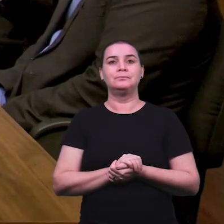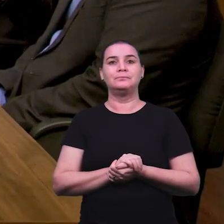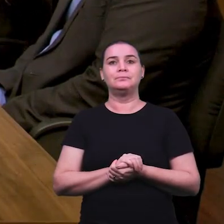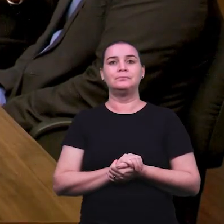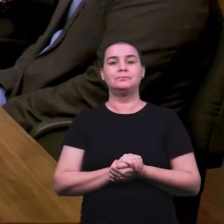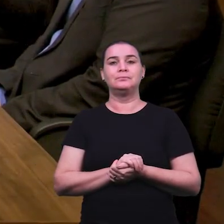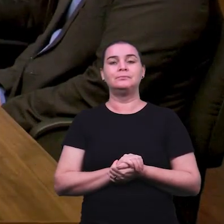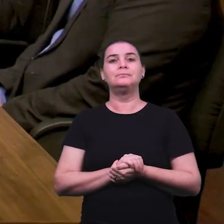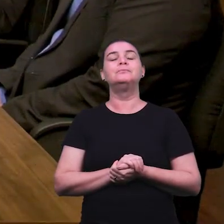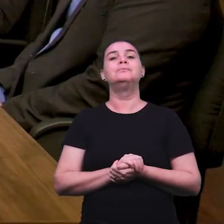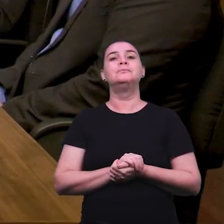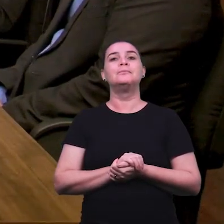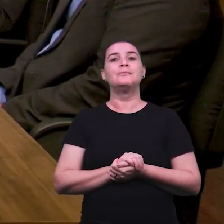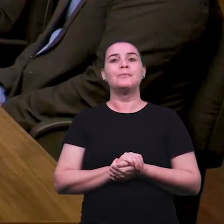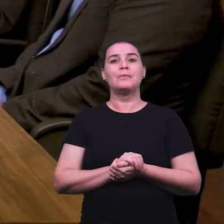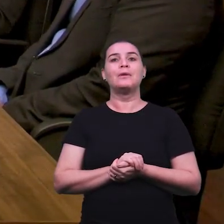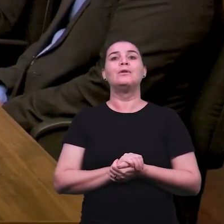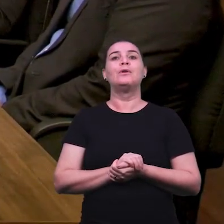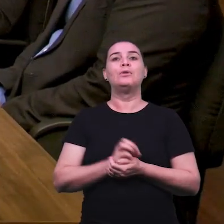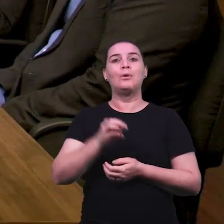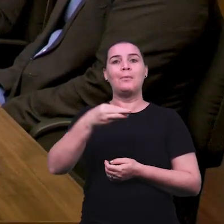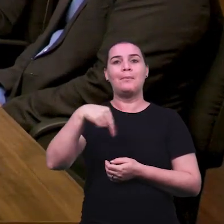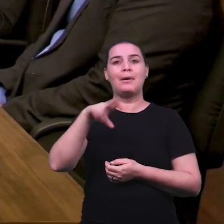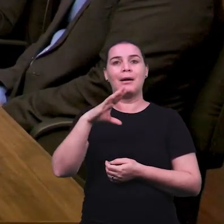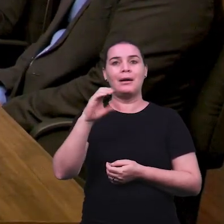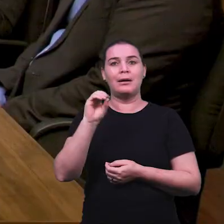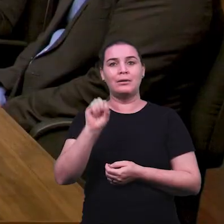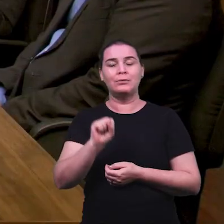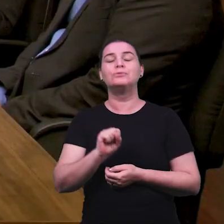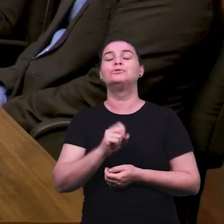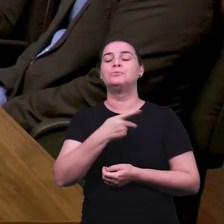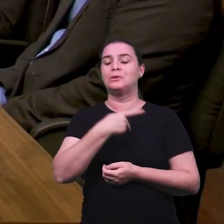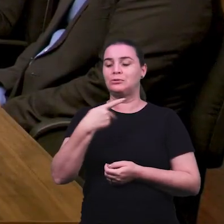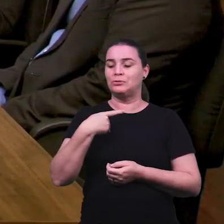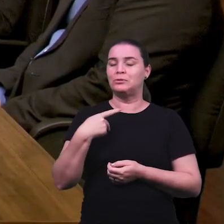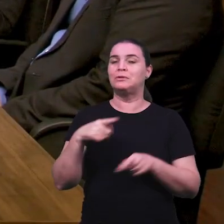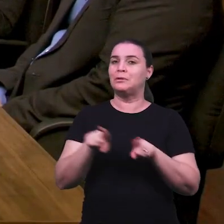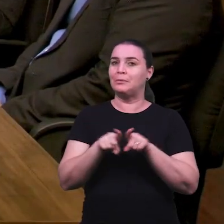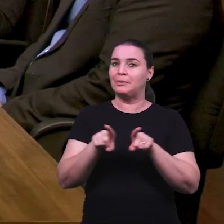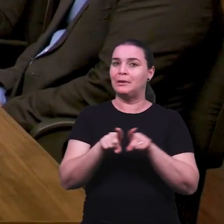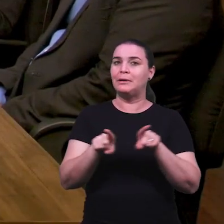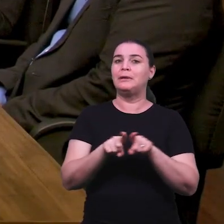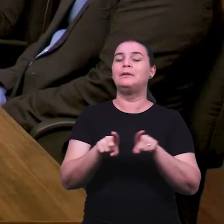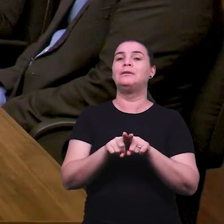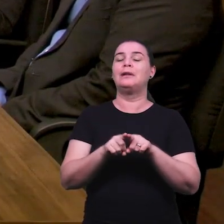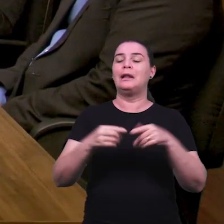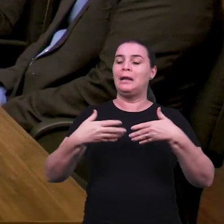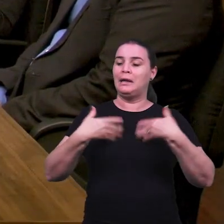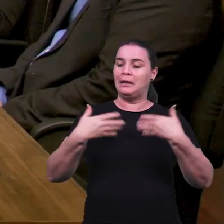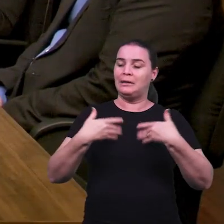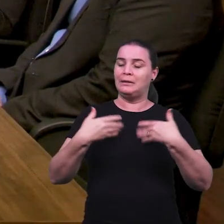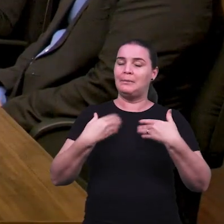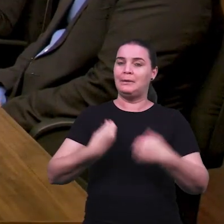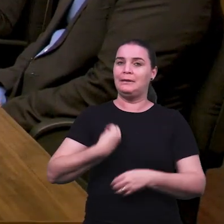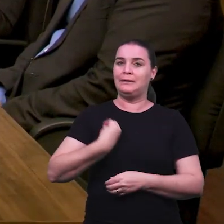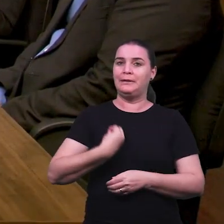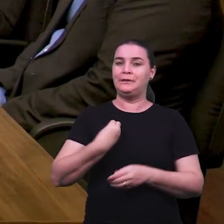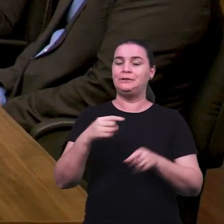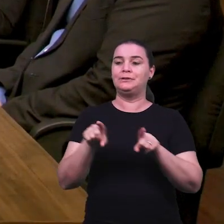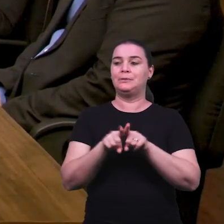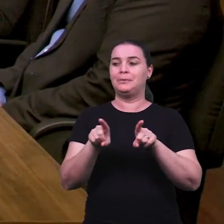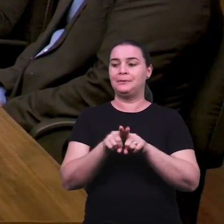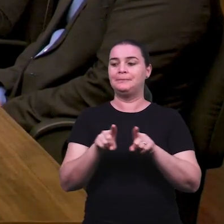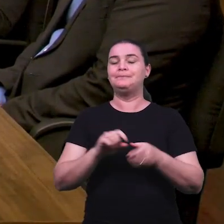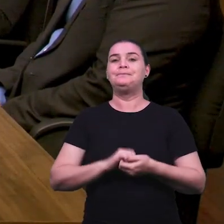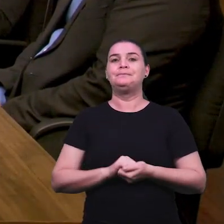com o Dr. Marcos Saúde, a paz do Senhor. A paz do Senhor, alegria estar aí novamente, com os irmãos. Amém. O Dr. Marcos,